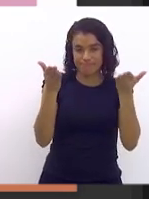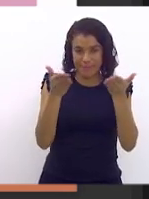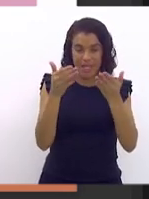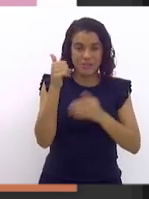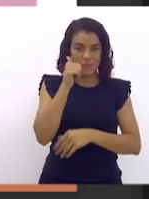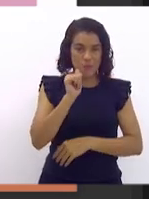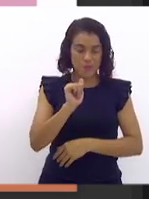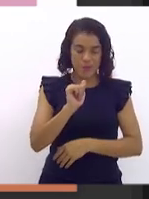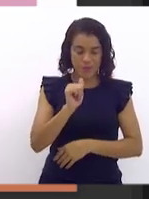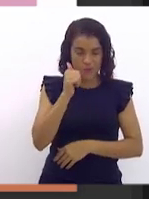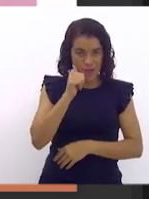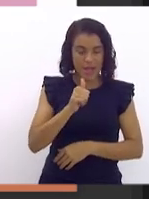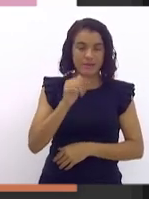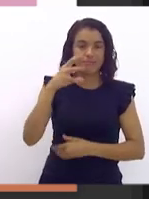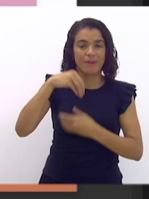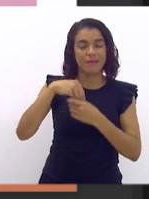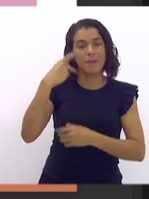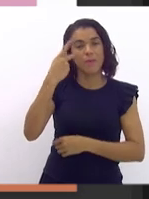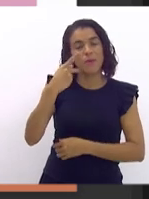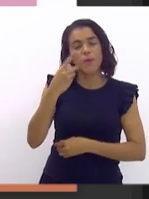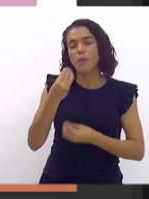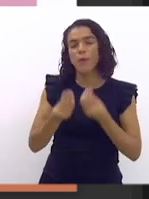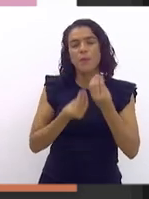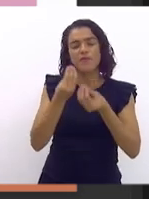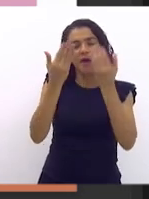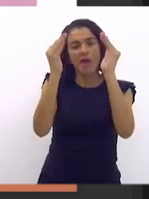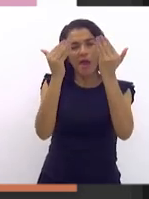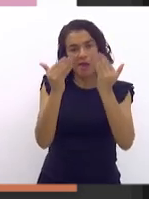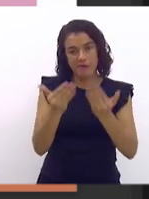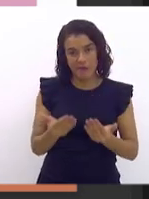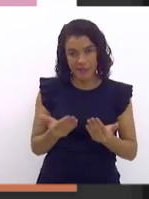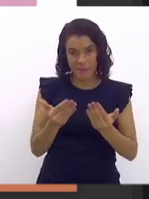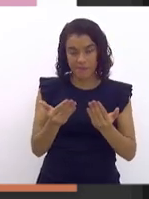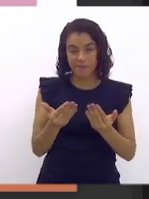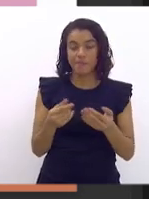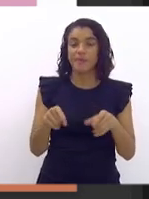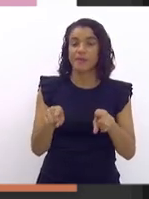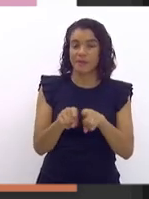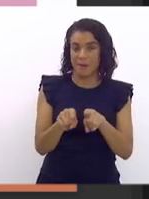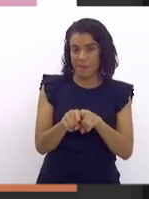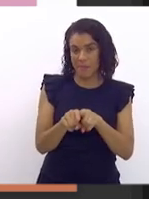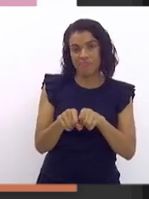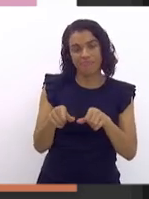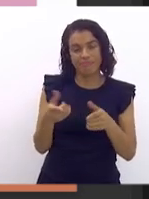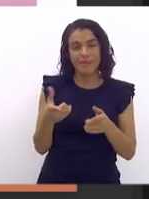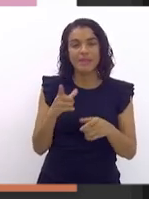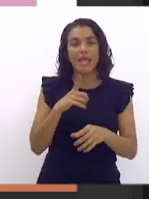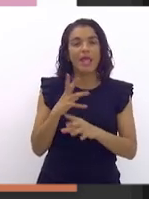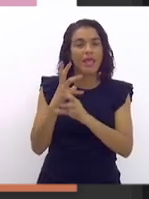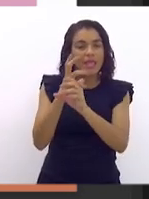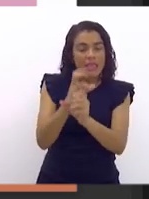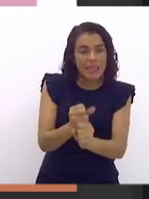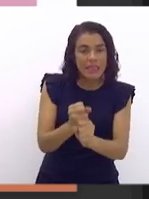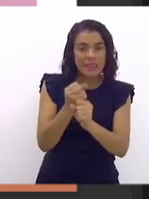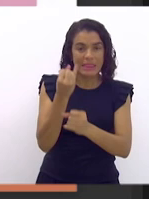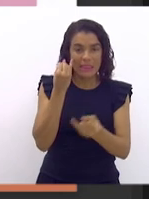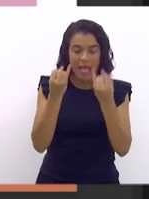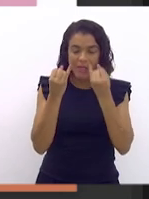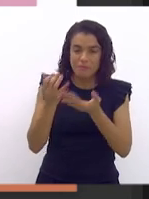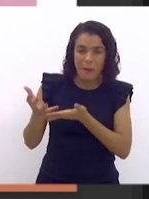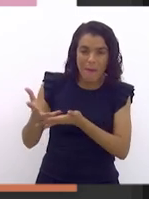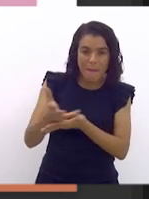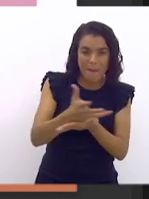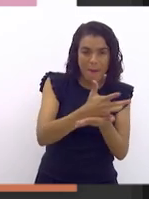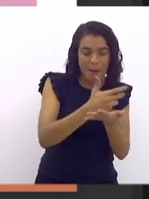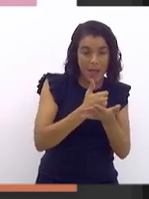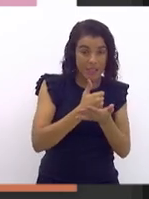na política, e como que eles vão analisar os desafios e a eficácia disso? Por meio dos dados, né? Então, dados e informações coletadas tanto